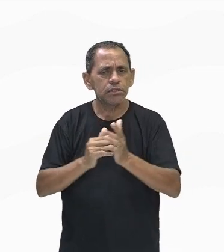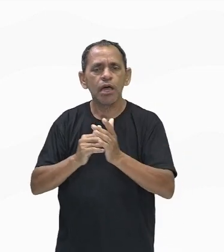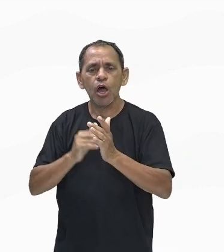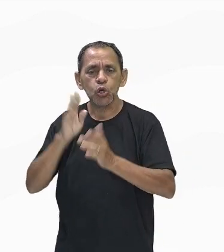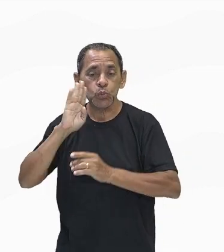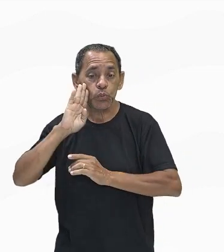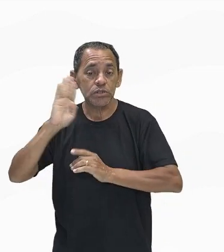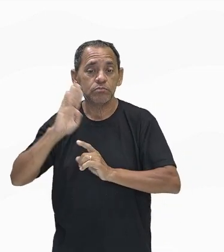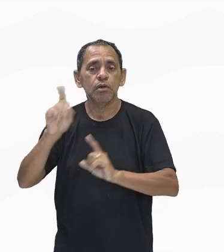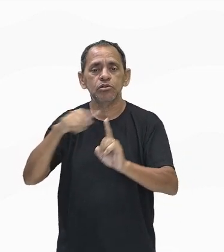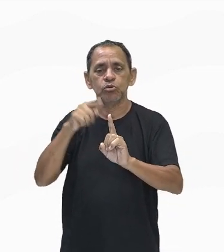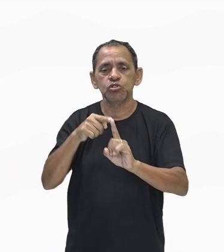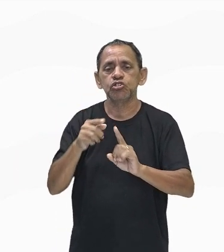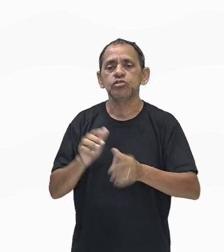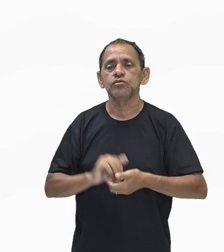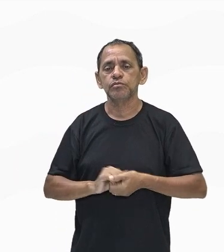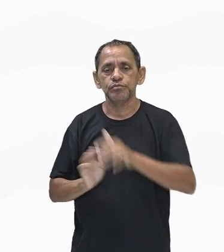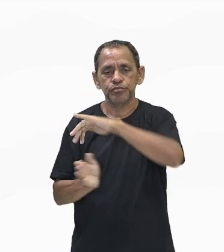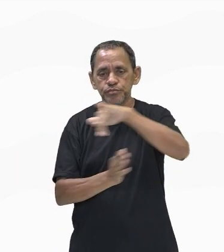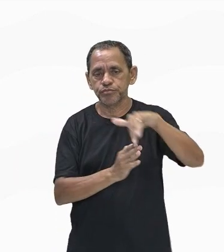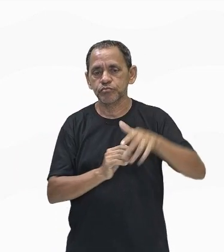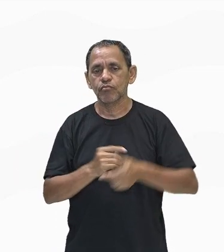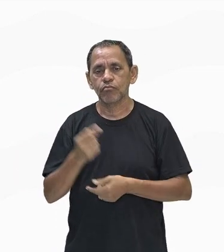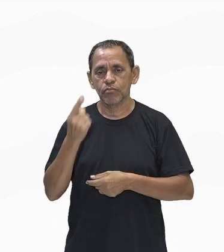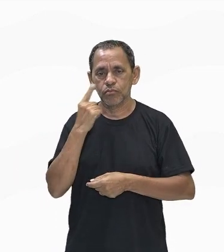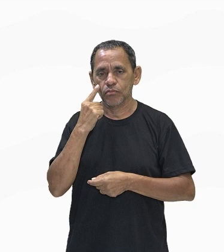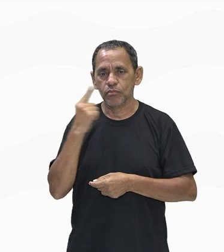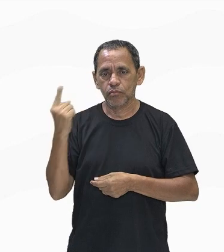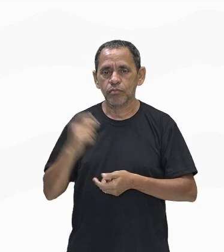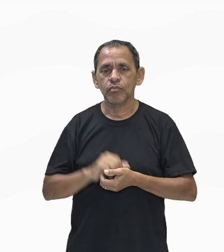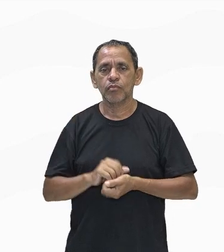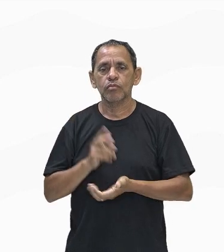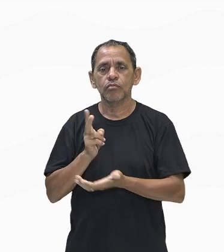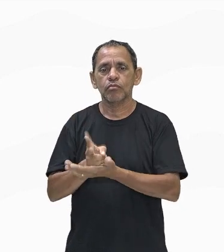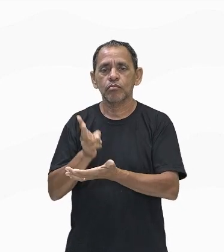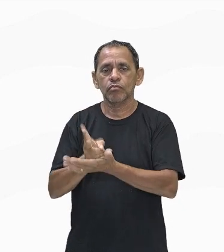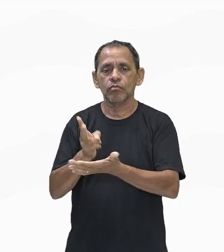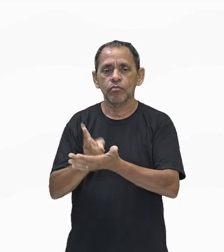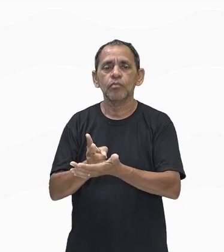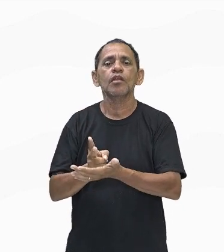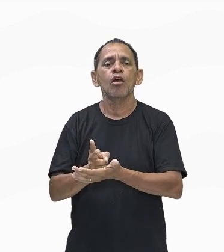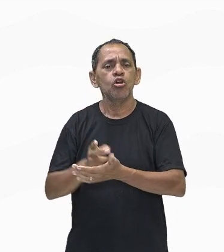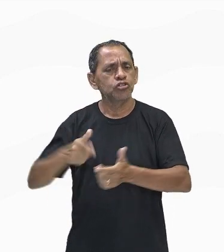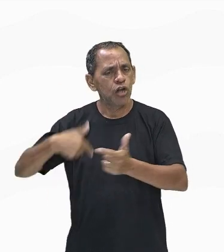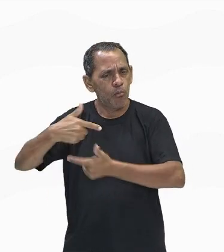objetivos. Continuando, olha só. Mais uma vez, o trabalho com as